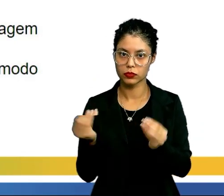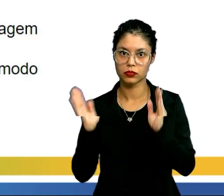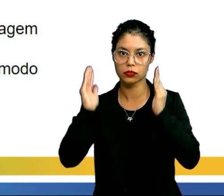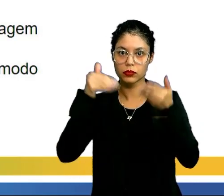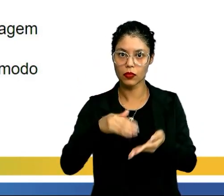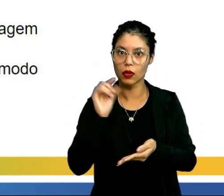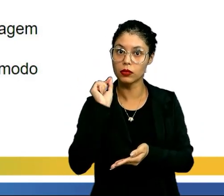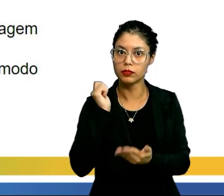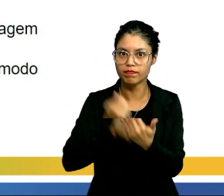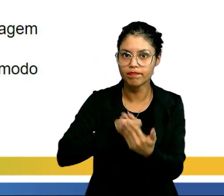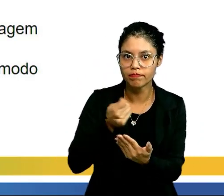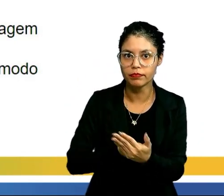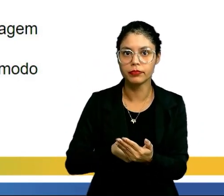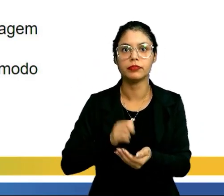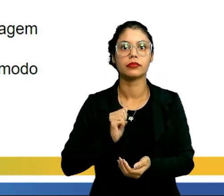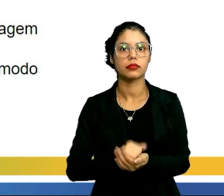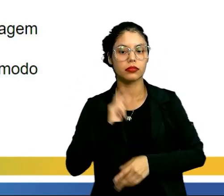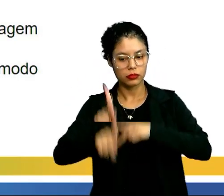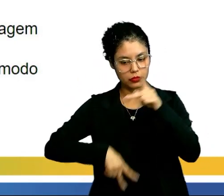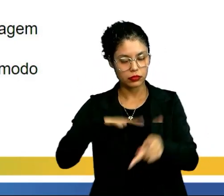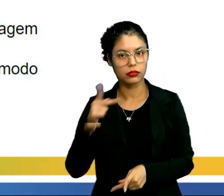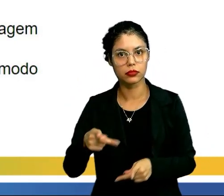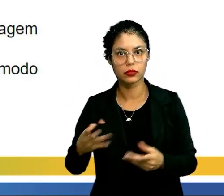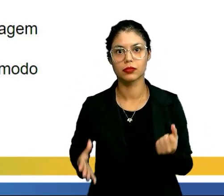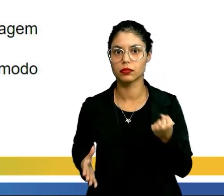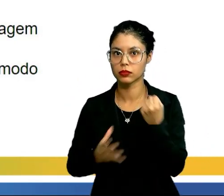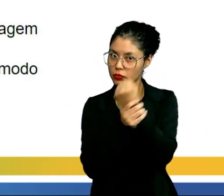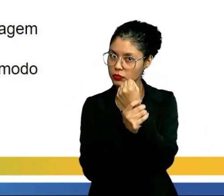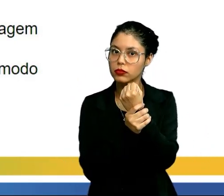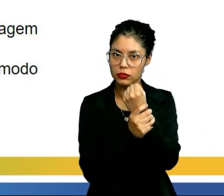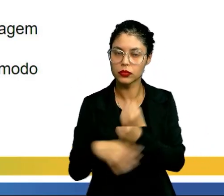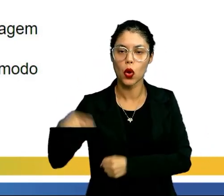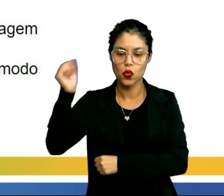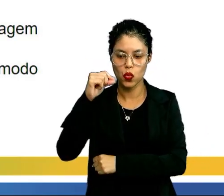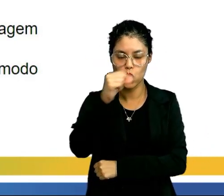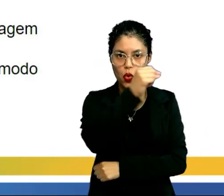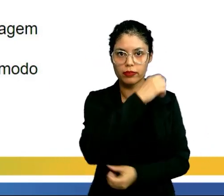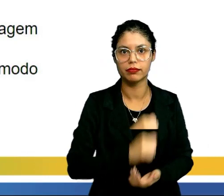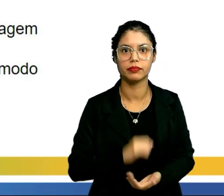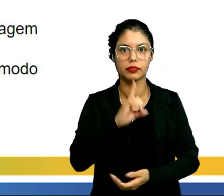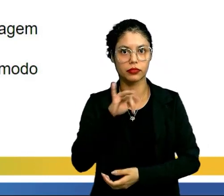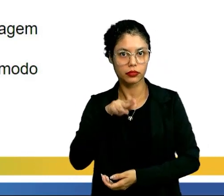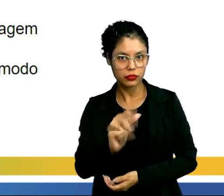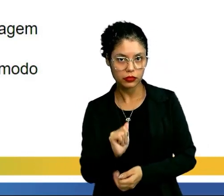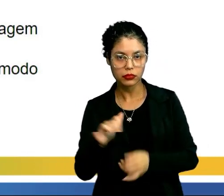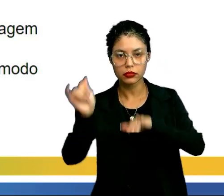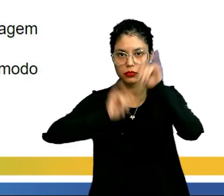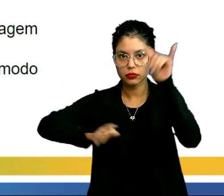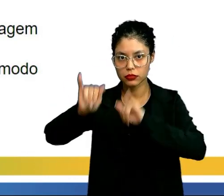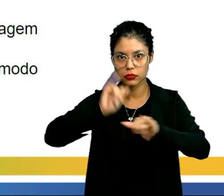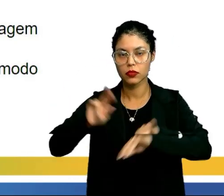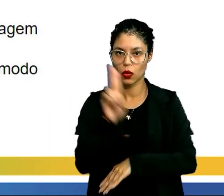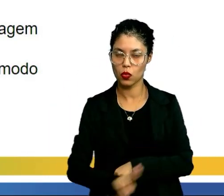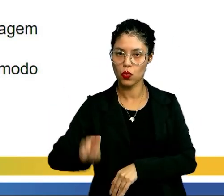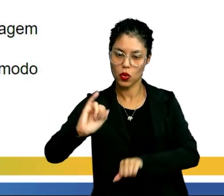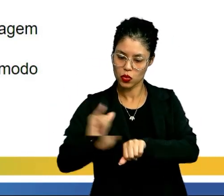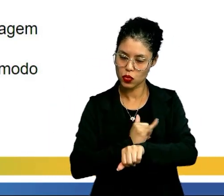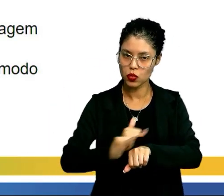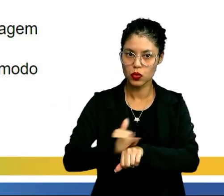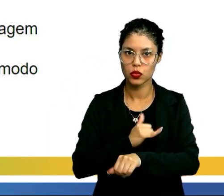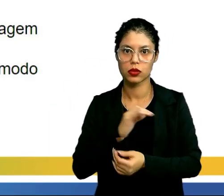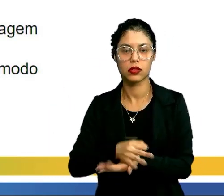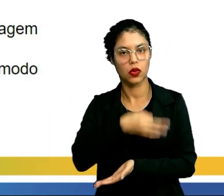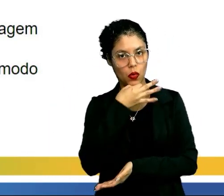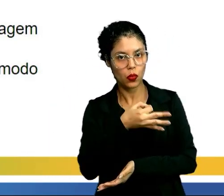de persuadir a população a se proteger do mosquito da dengue. O autor do anúncio fez uso de estratégia